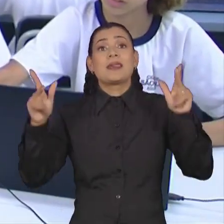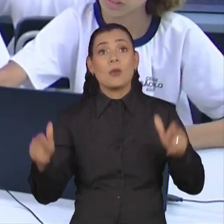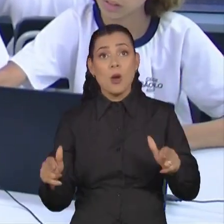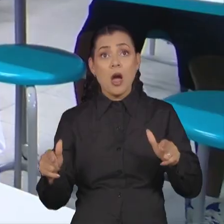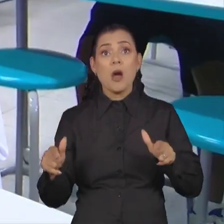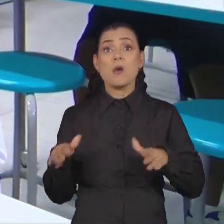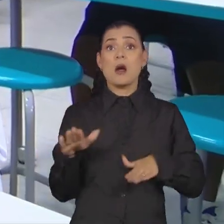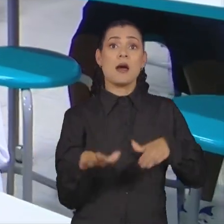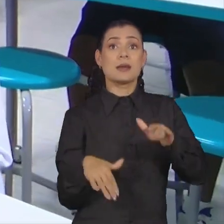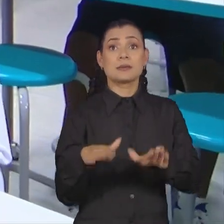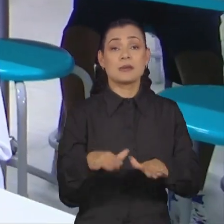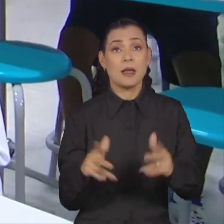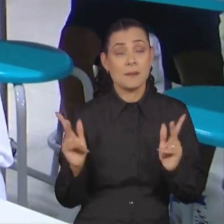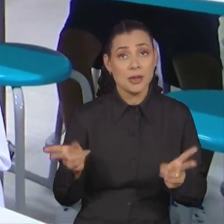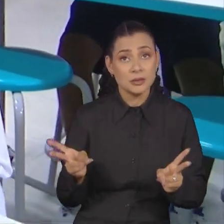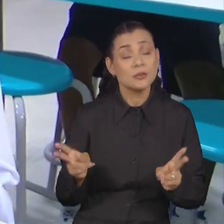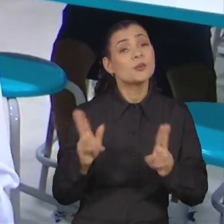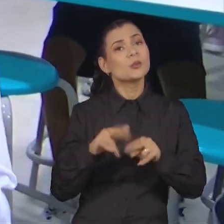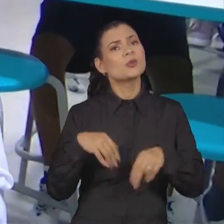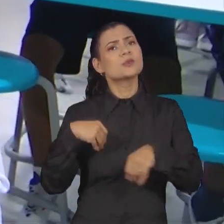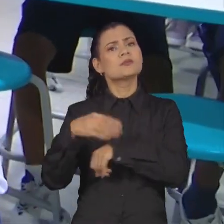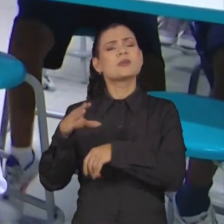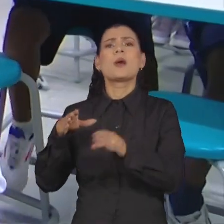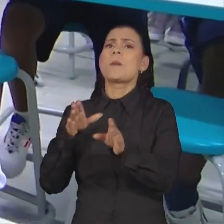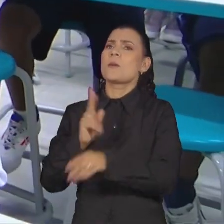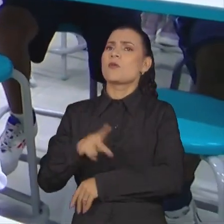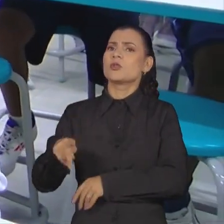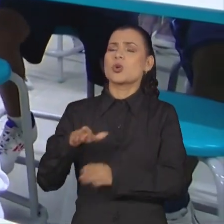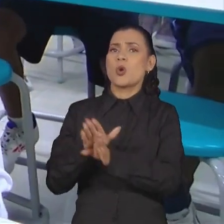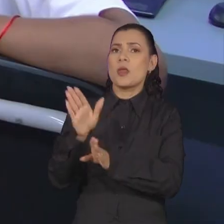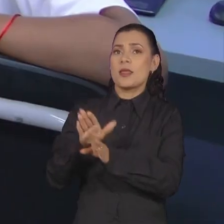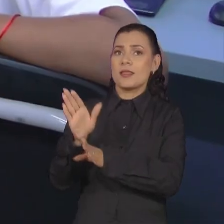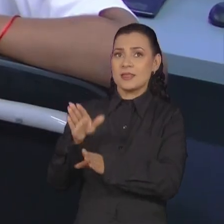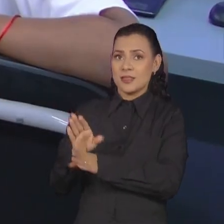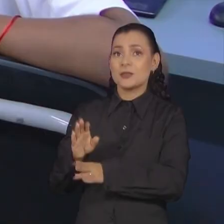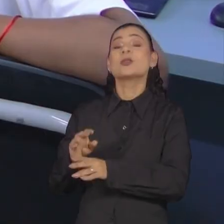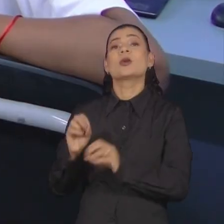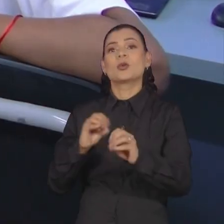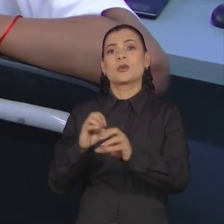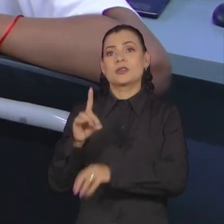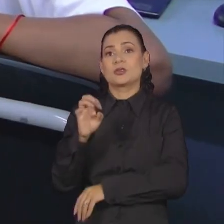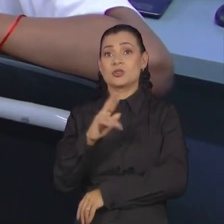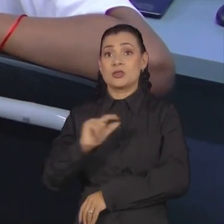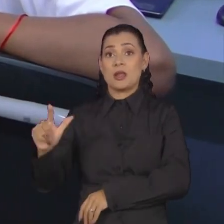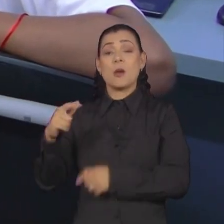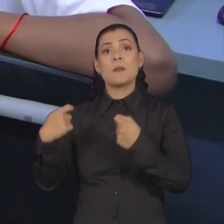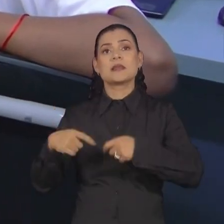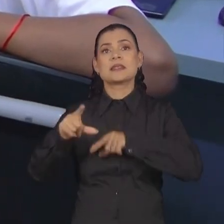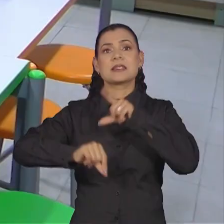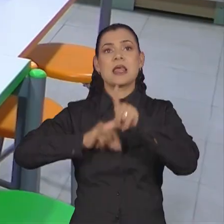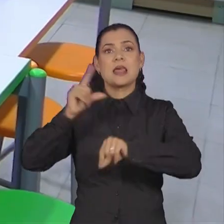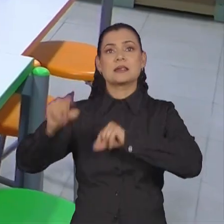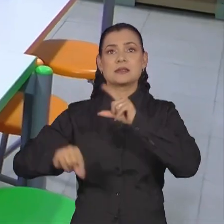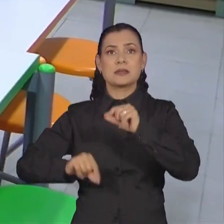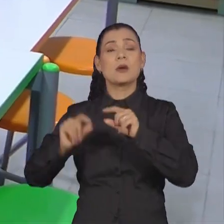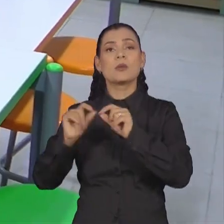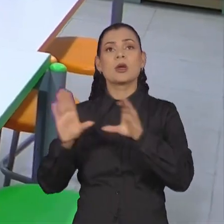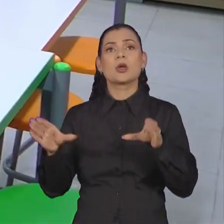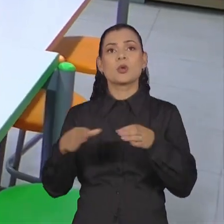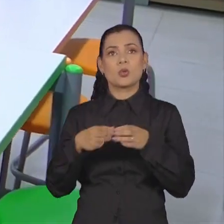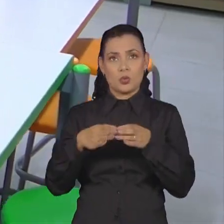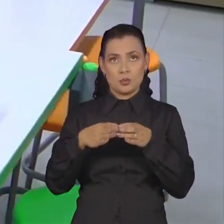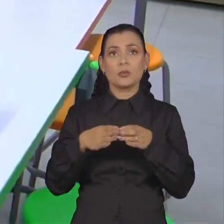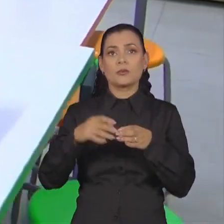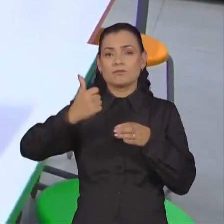começa a andar. Para se tornar um professor orientador de educação digital, é preciso passar pelo processo de seleção no conselho de